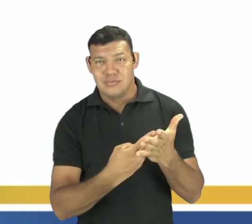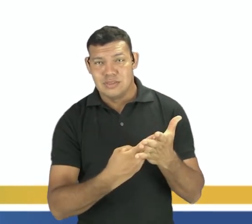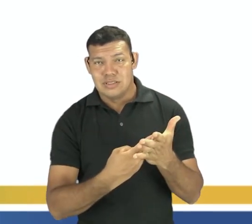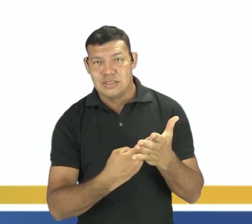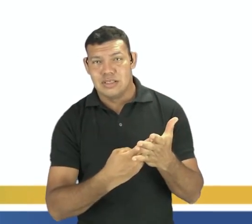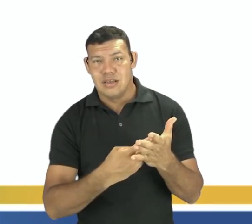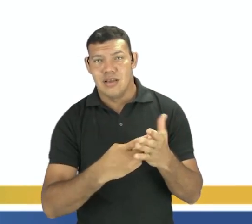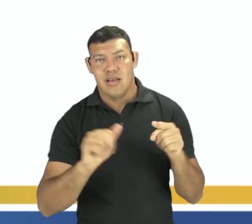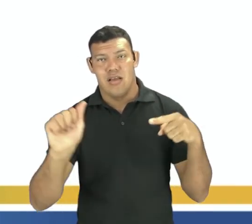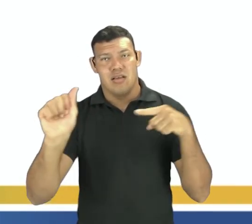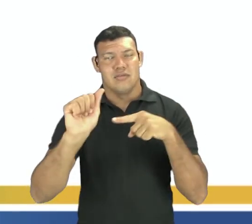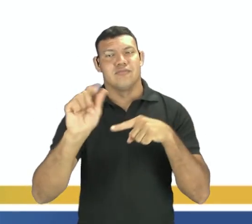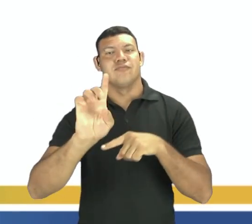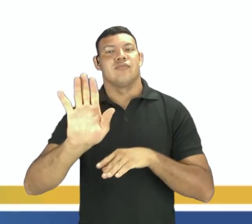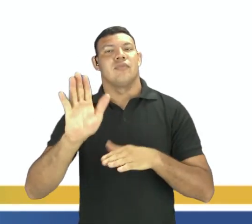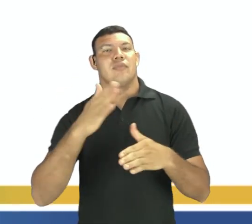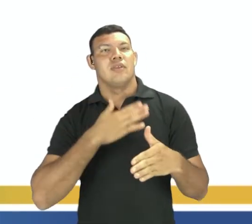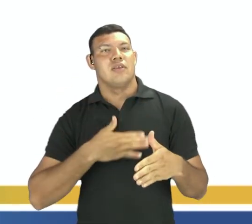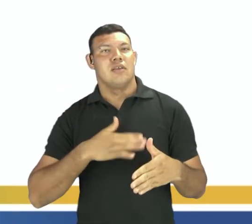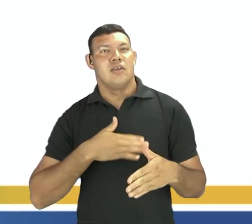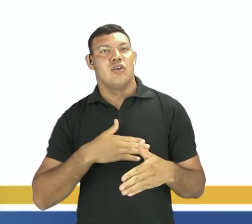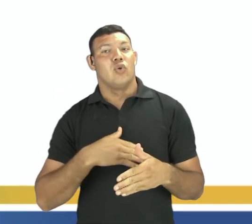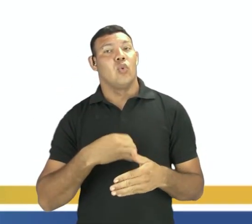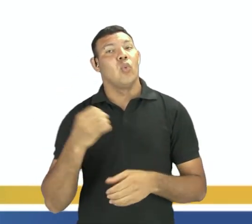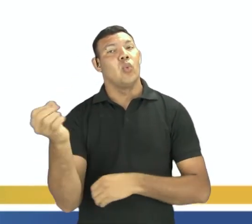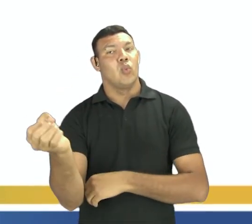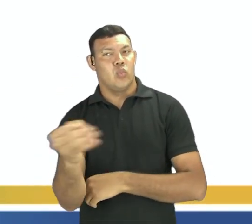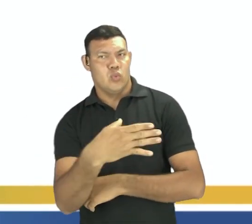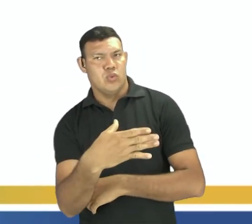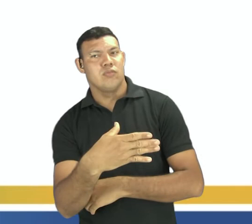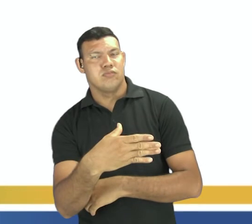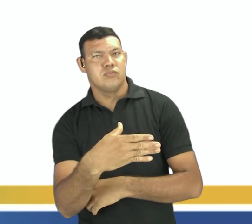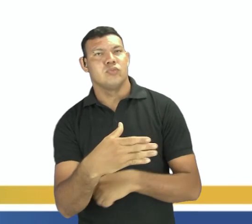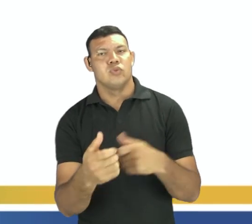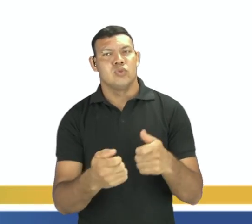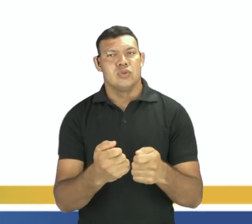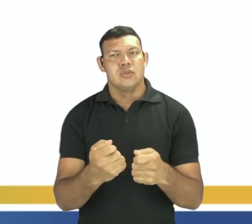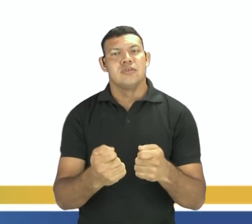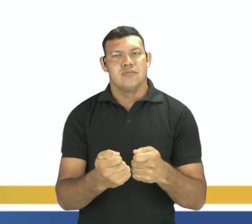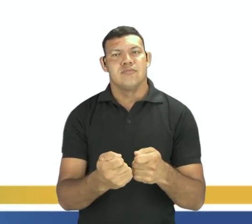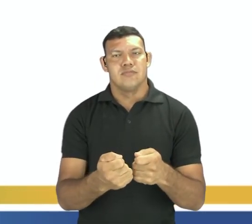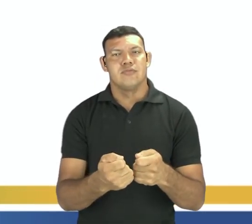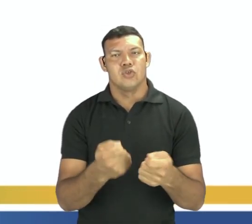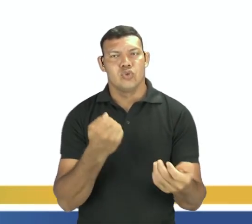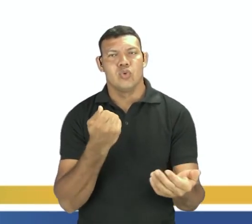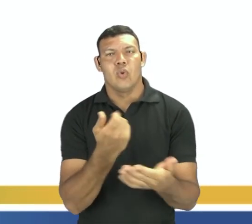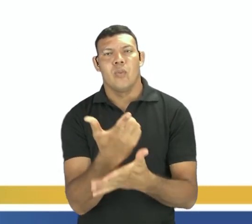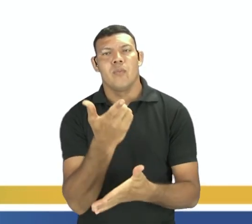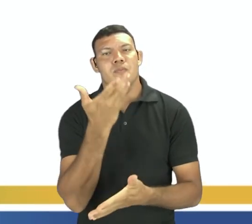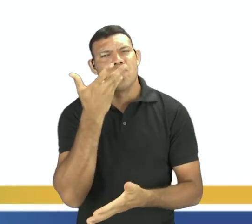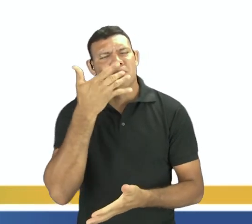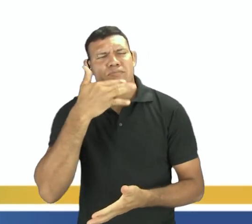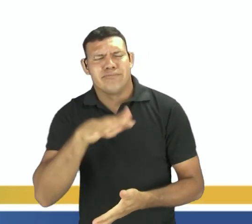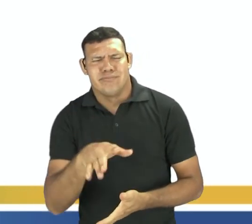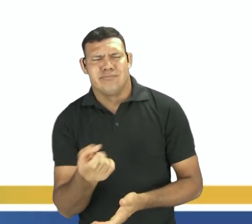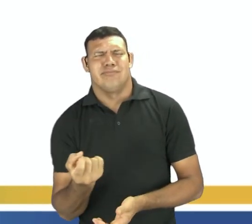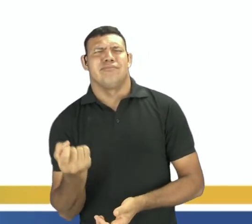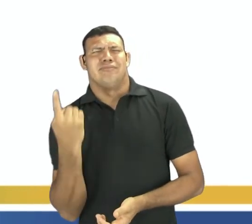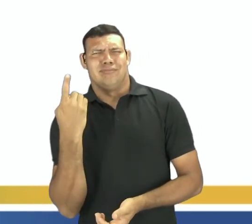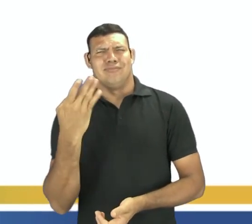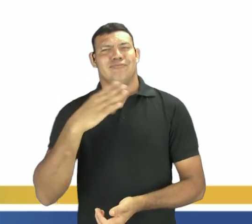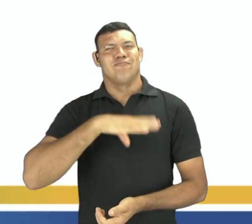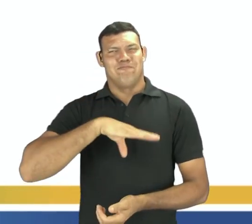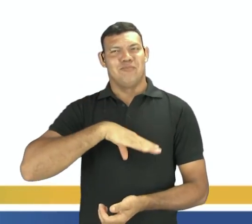A. Letra A na tradução fica: o novo console é comprado pela criança. Fica um pouco estranho em português, lembra que